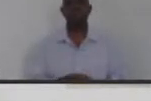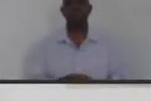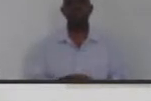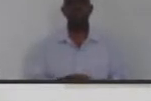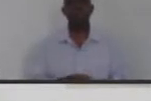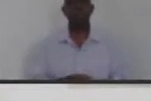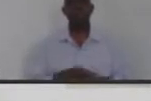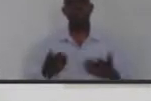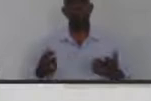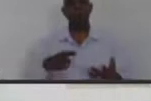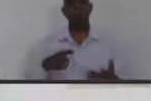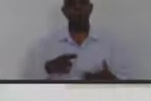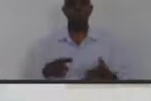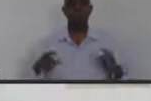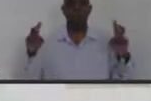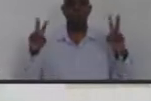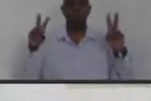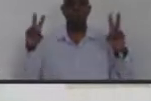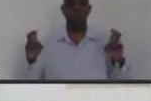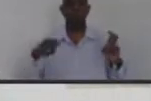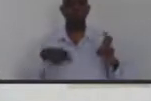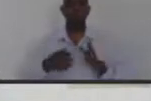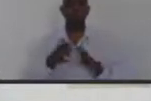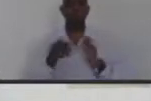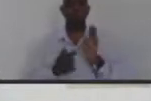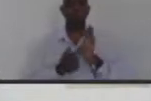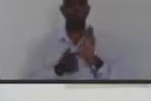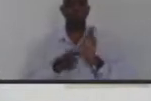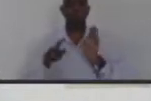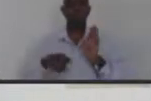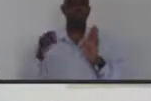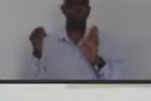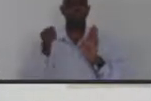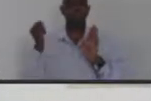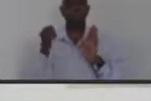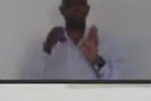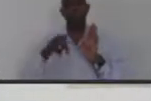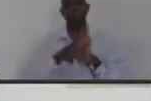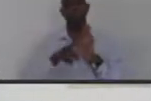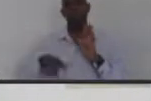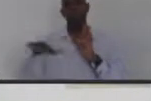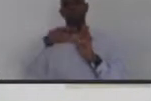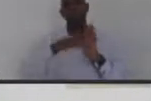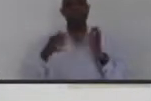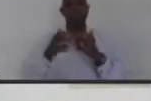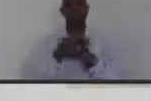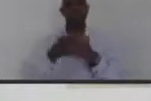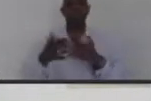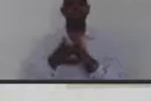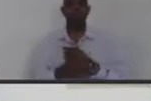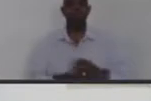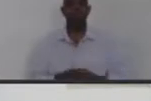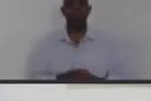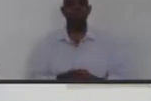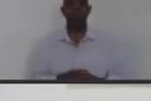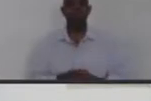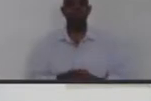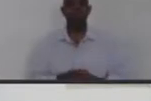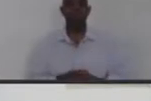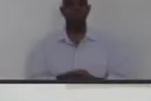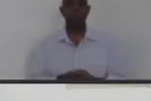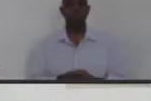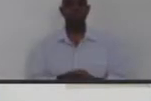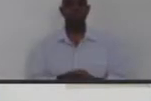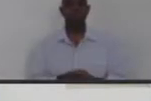se trata de um requerimento de extrema importância para o nosso município. Com todo prazer,